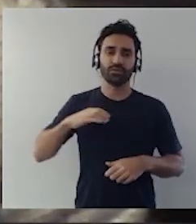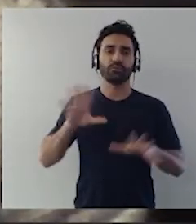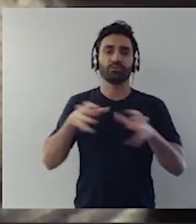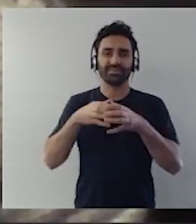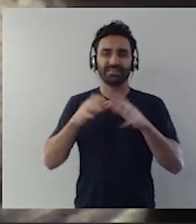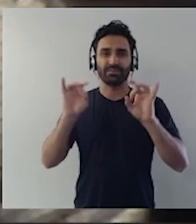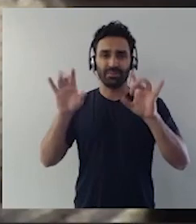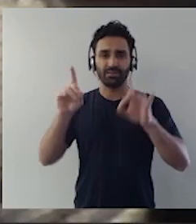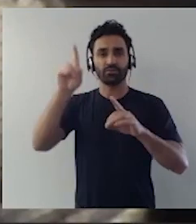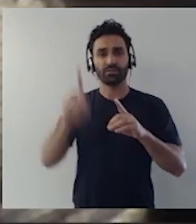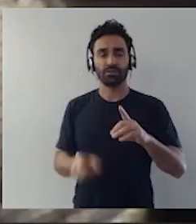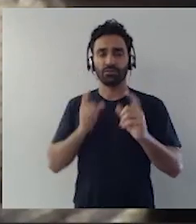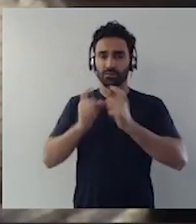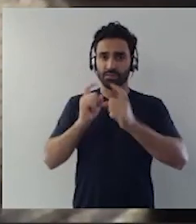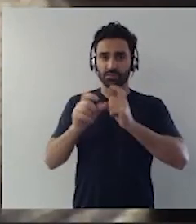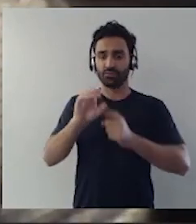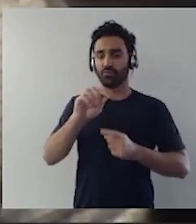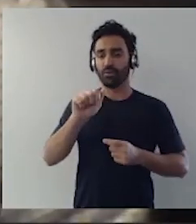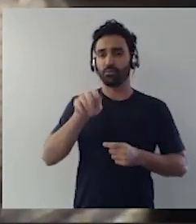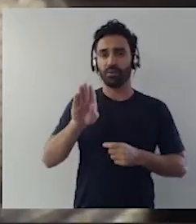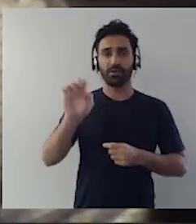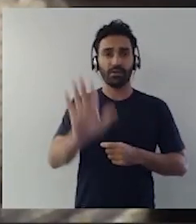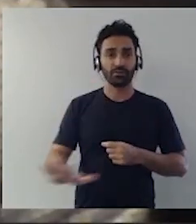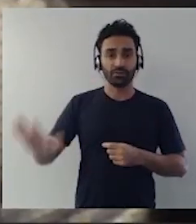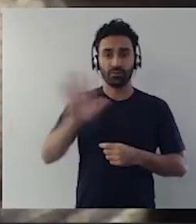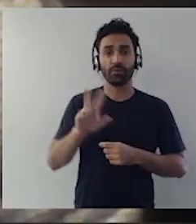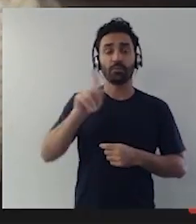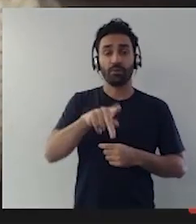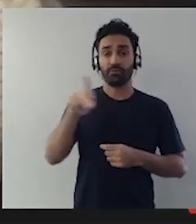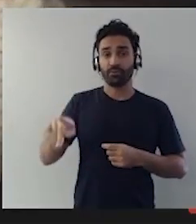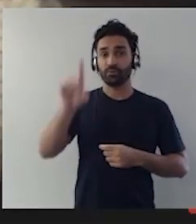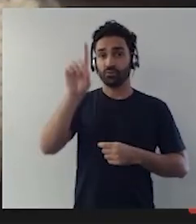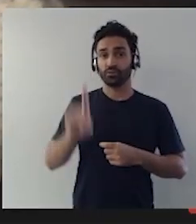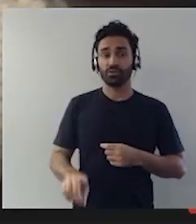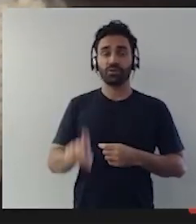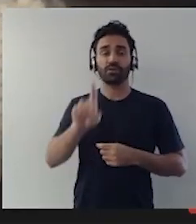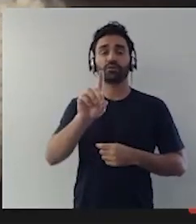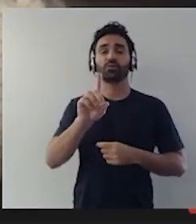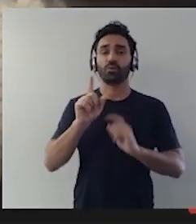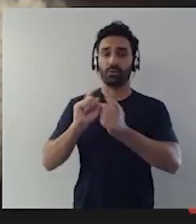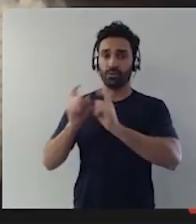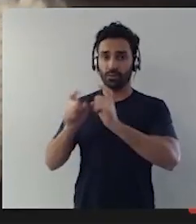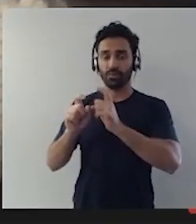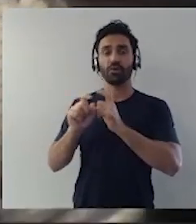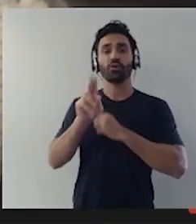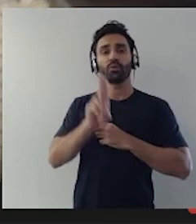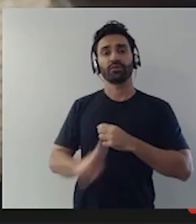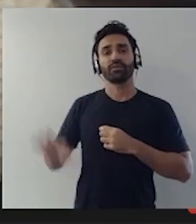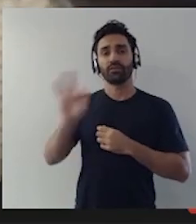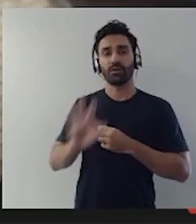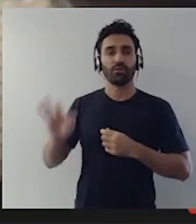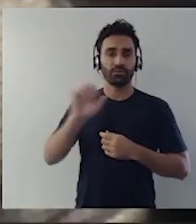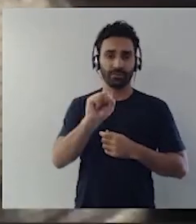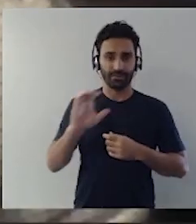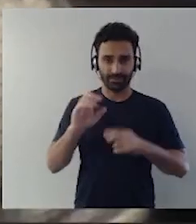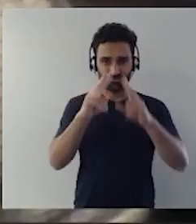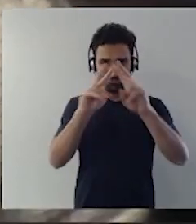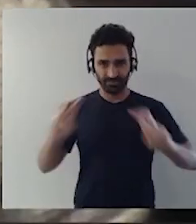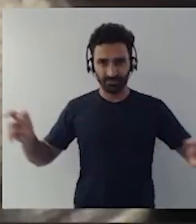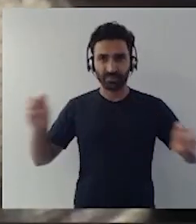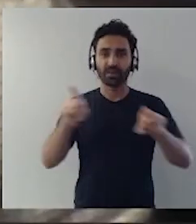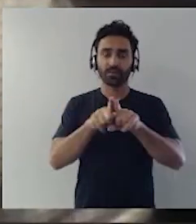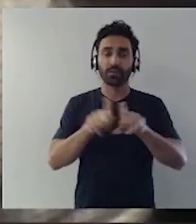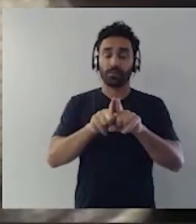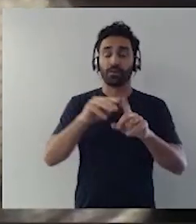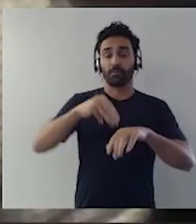Direito Administrativo da OAB Nacional, professor de Direito Administrativo da Universidade Federal de Santa Catarina, mestre e doutor